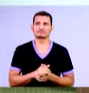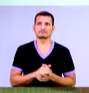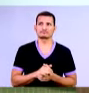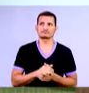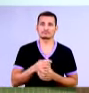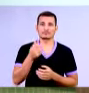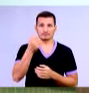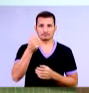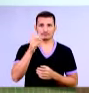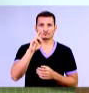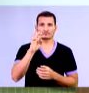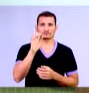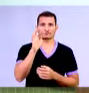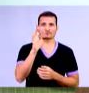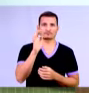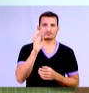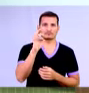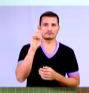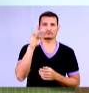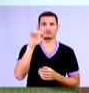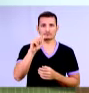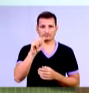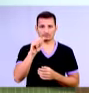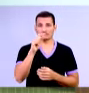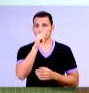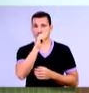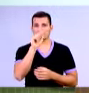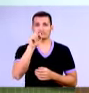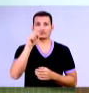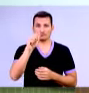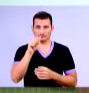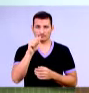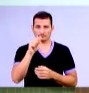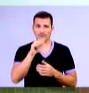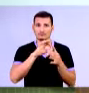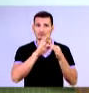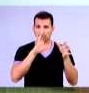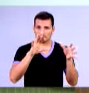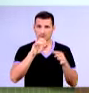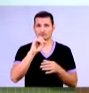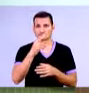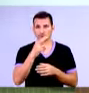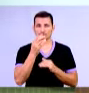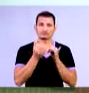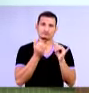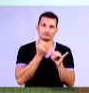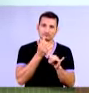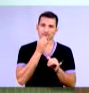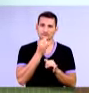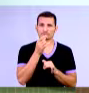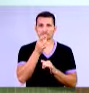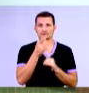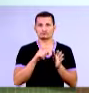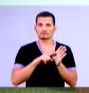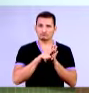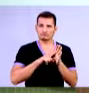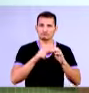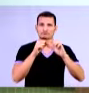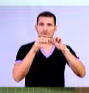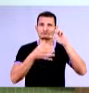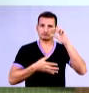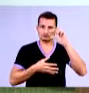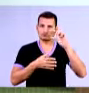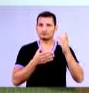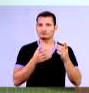dessas referências estará disponível para você no ambiente virtual ou através da internet. Se você fizer uma busca no Google por